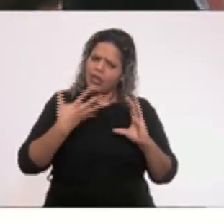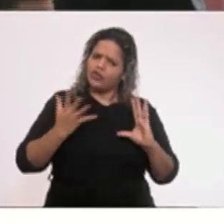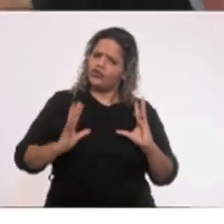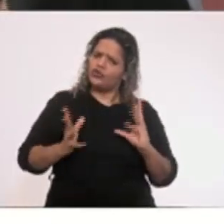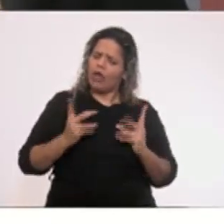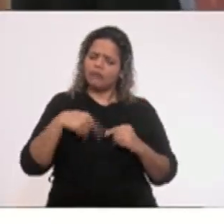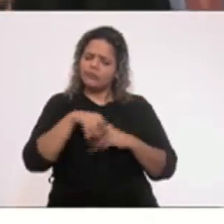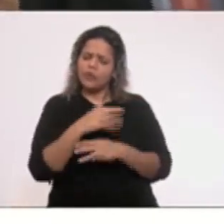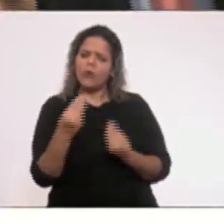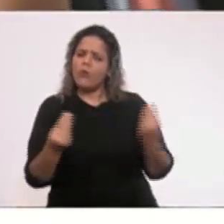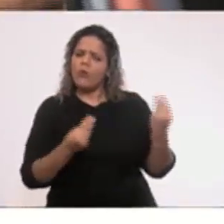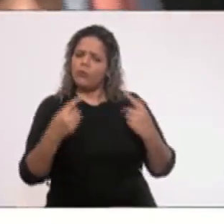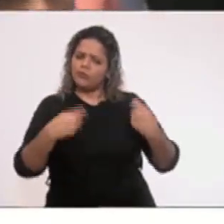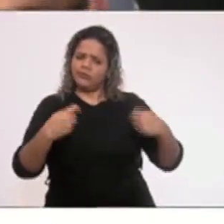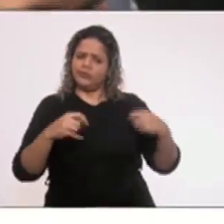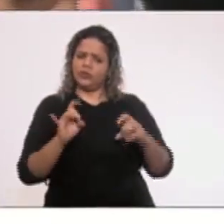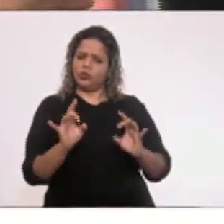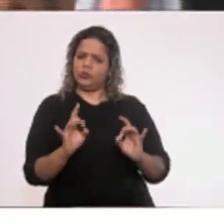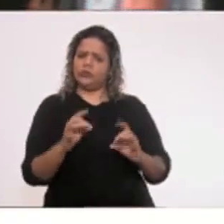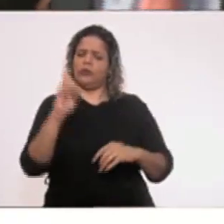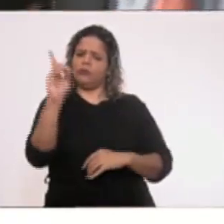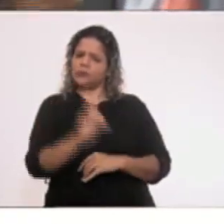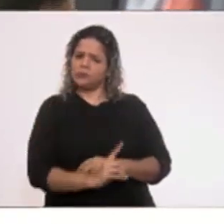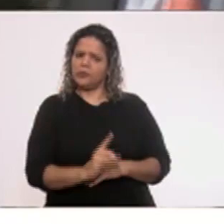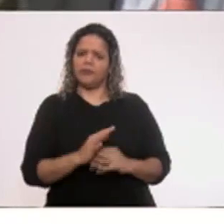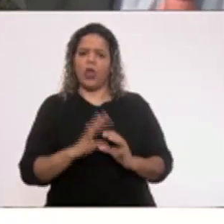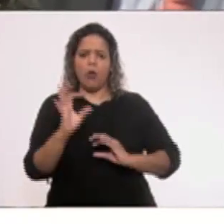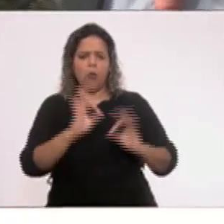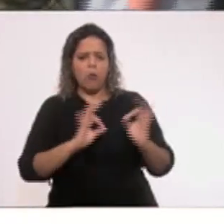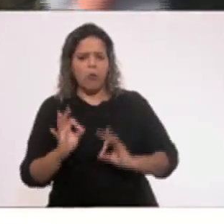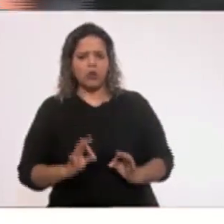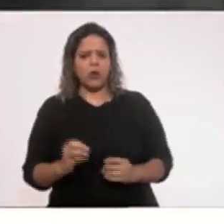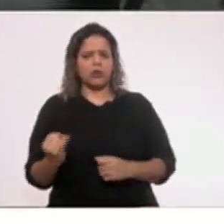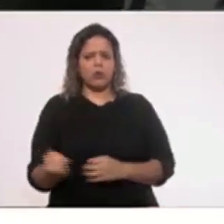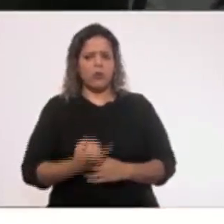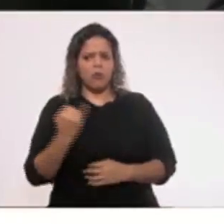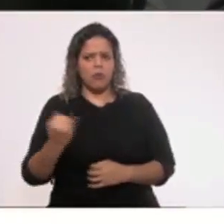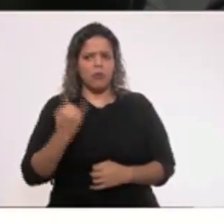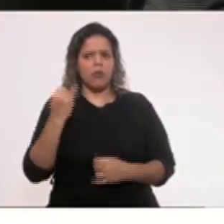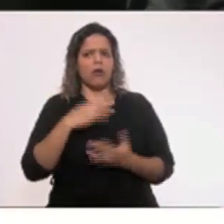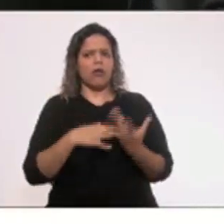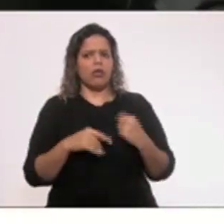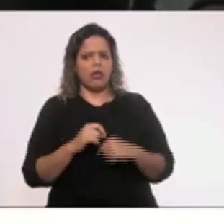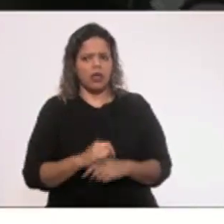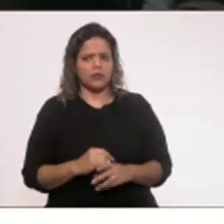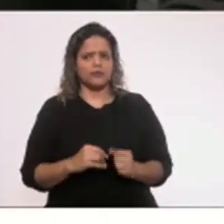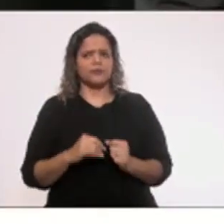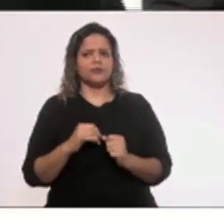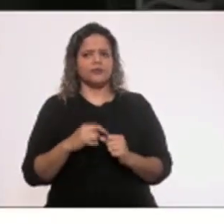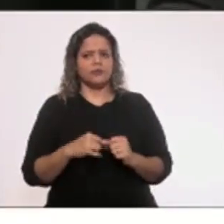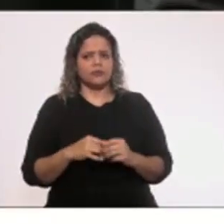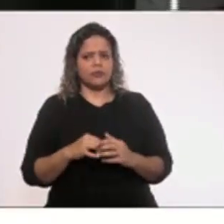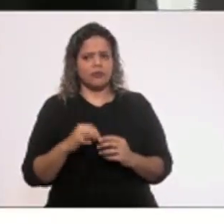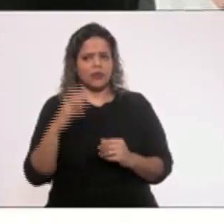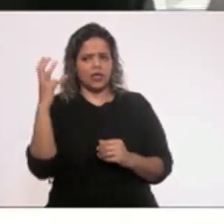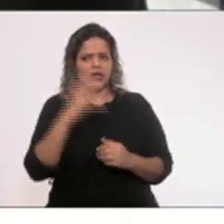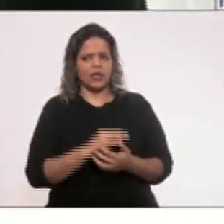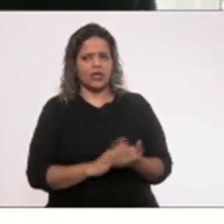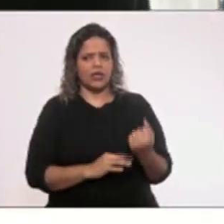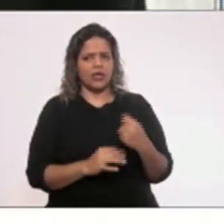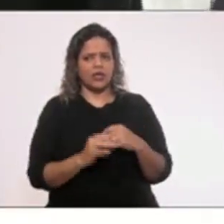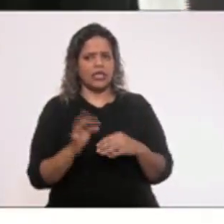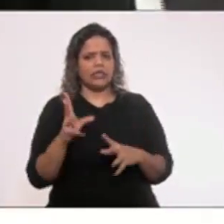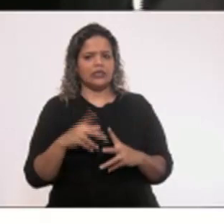que delineiam a necessidade especial, a deficiência. É um projeto muito importante. Vossa Excelência faz uma discussão que qualifica o debate